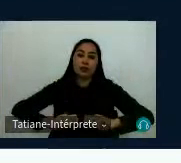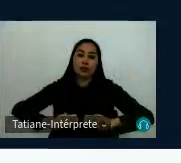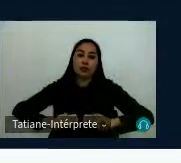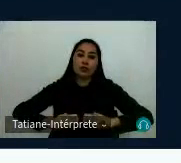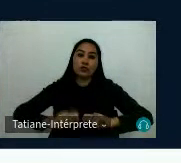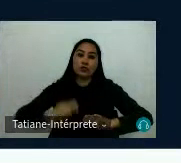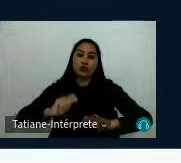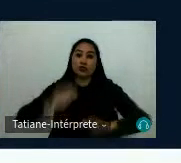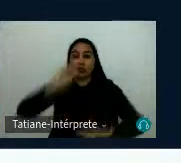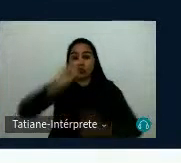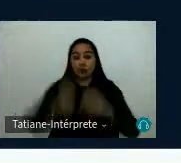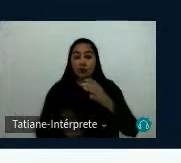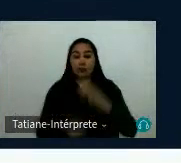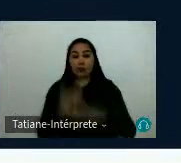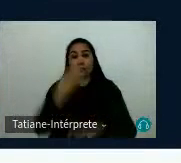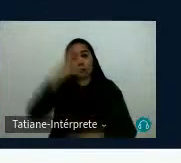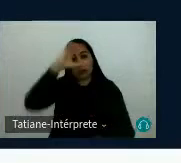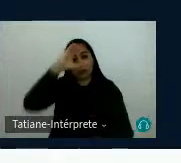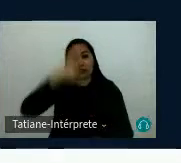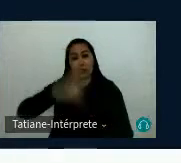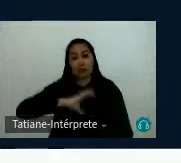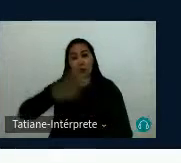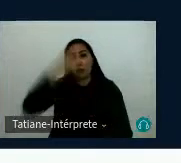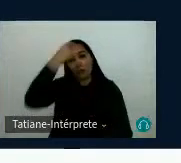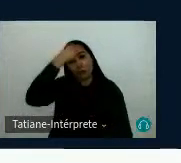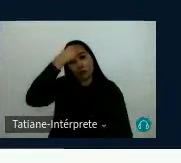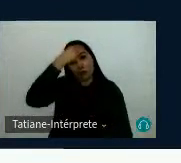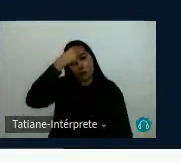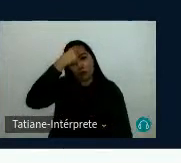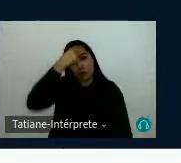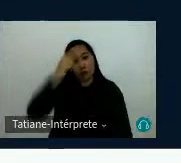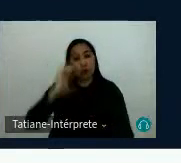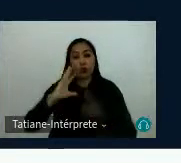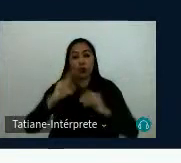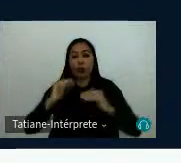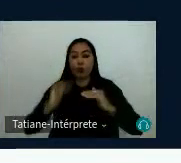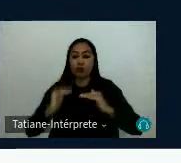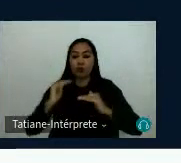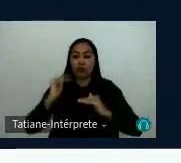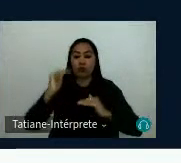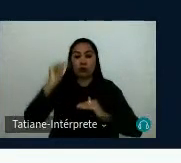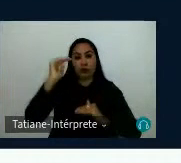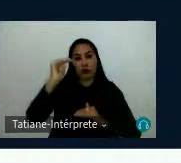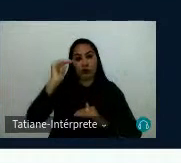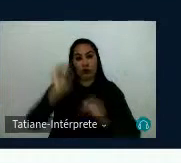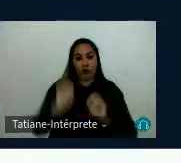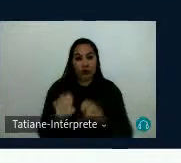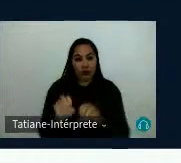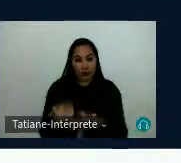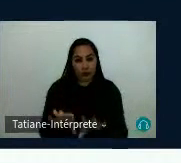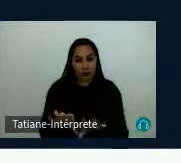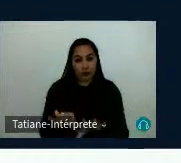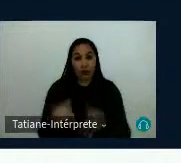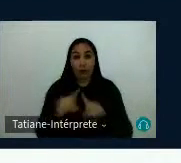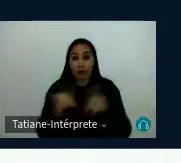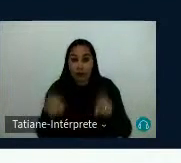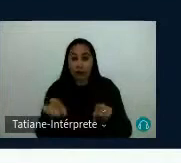cidadãos conscientes, né, em todos os níveis, através de todos os níveis de ensino, mas